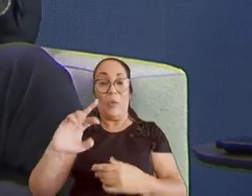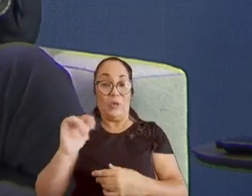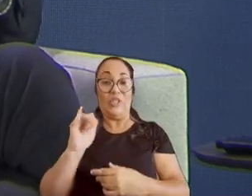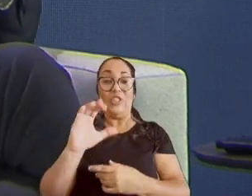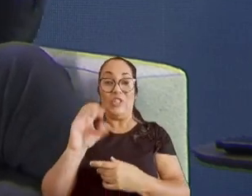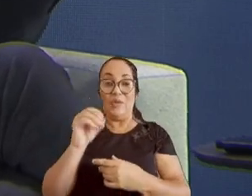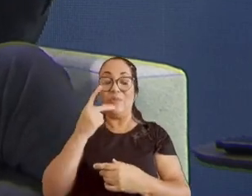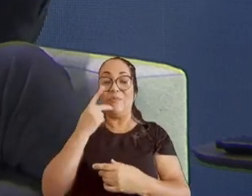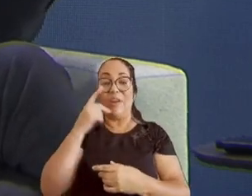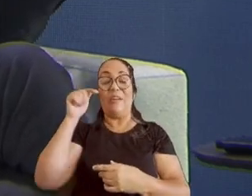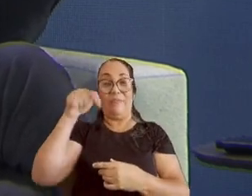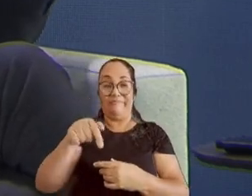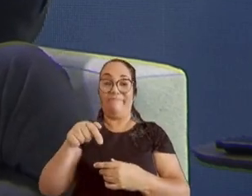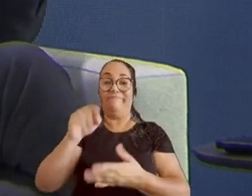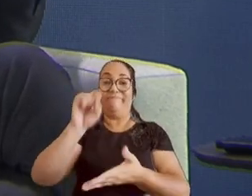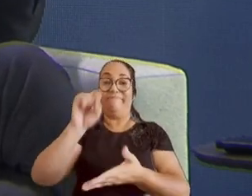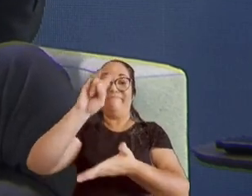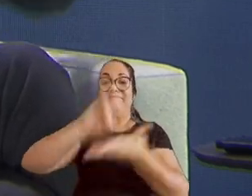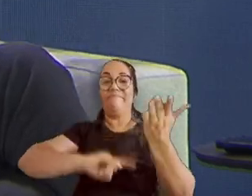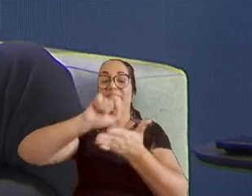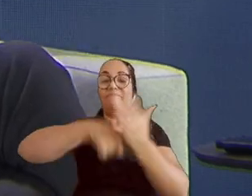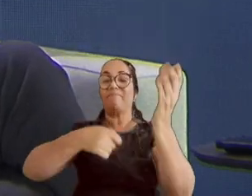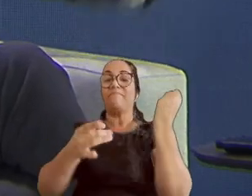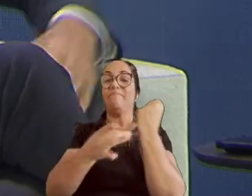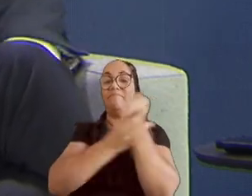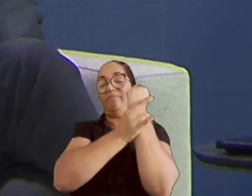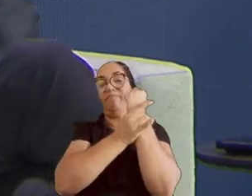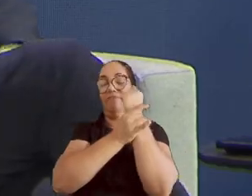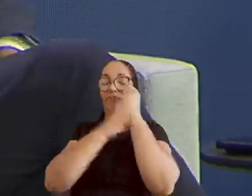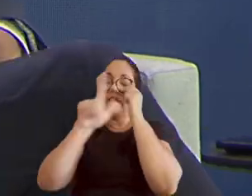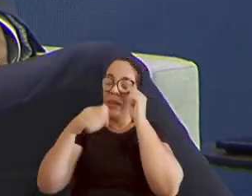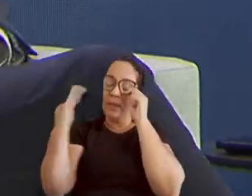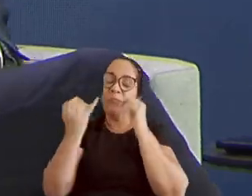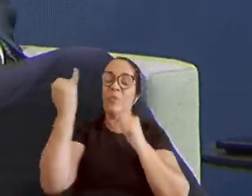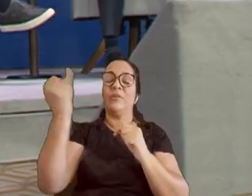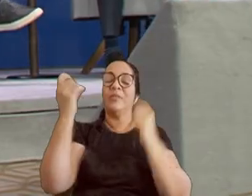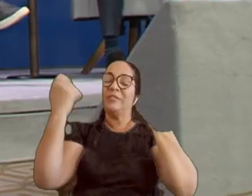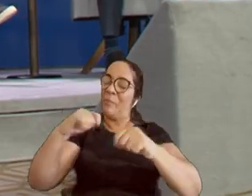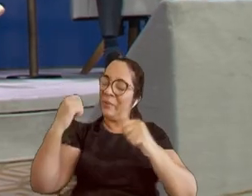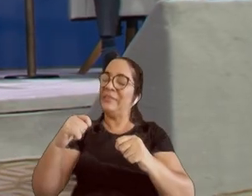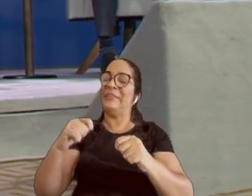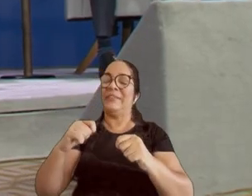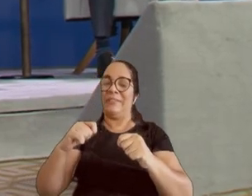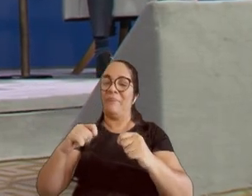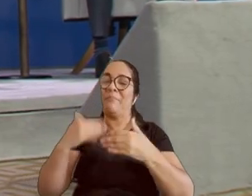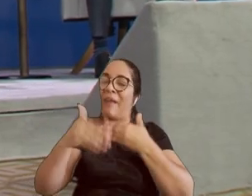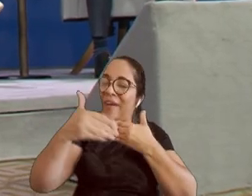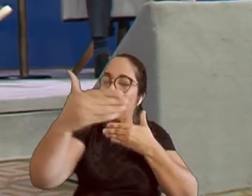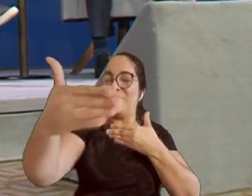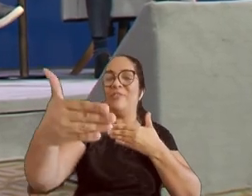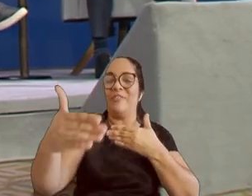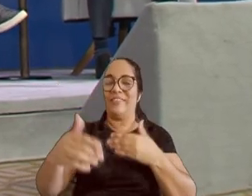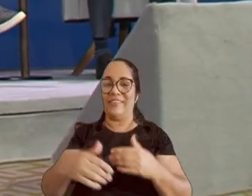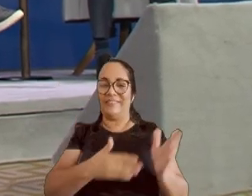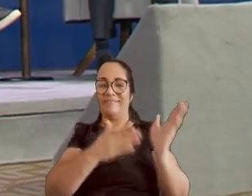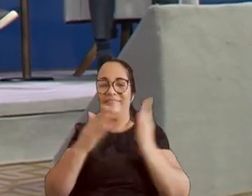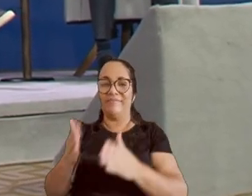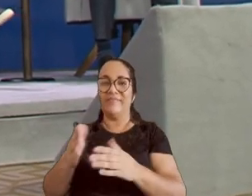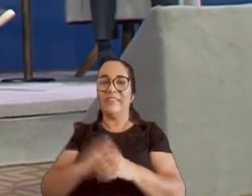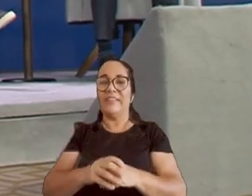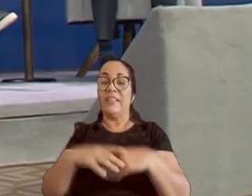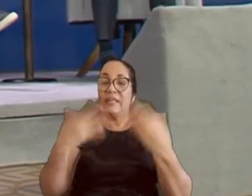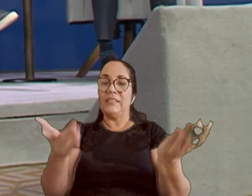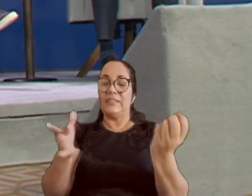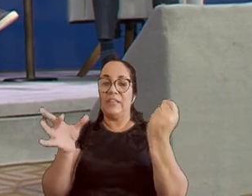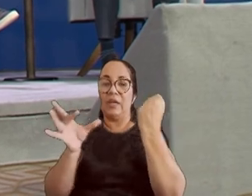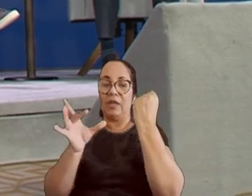todo um acaso de segurança para que um monte de coisa funciona em cima disso é legal que o subsídio ele já existe o recurso